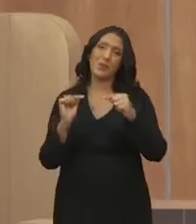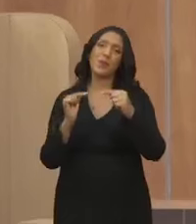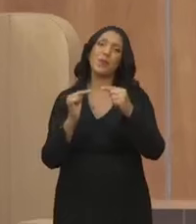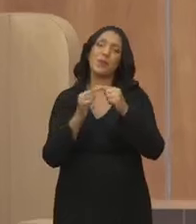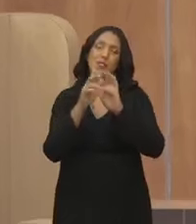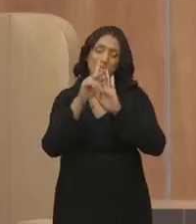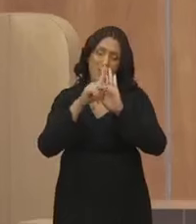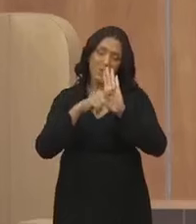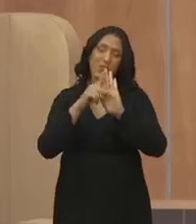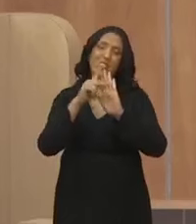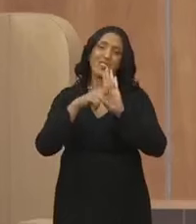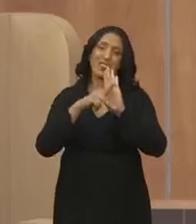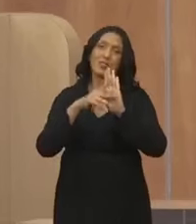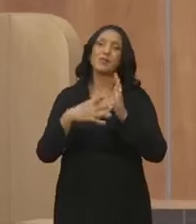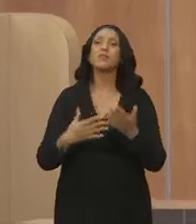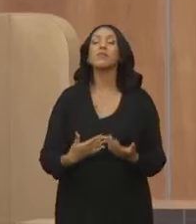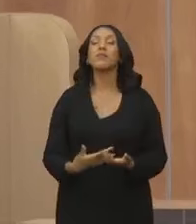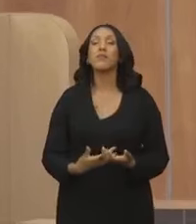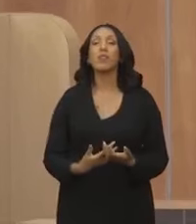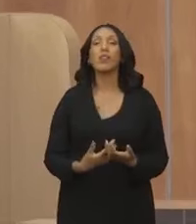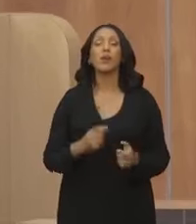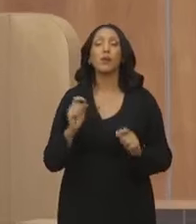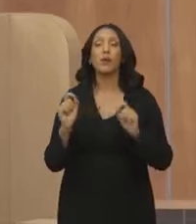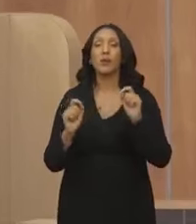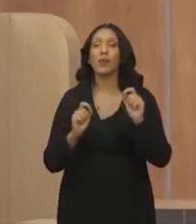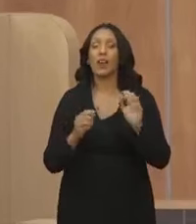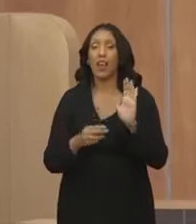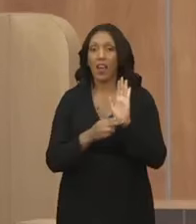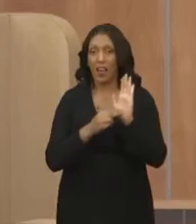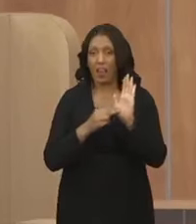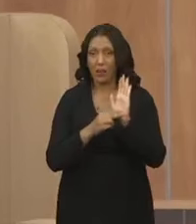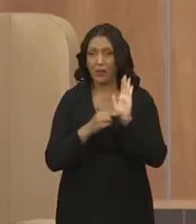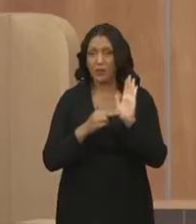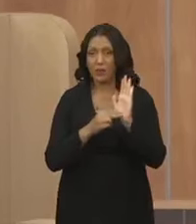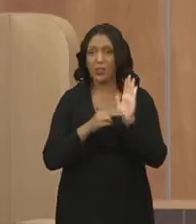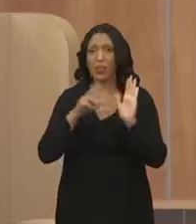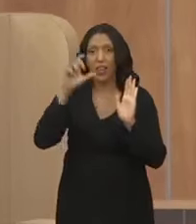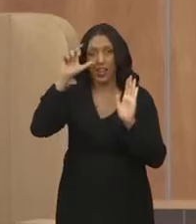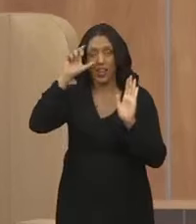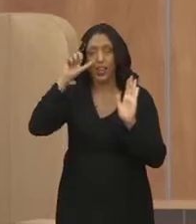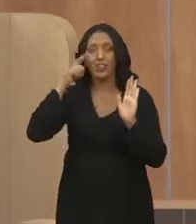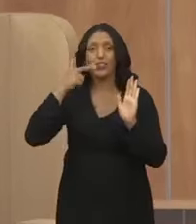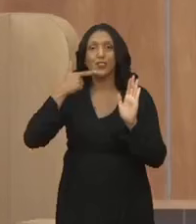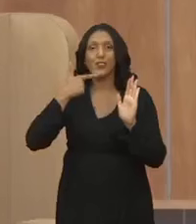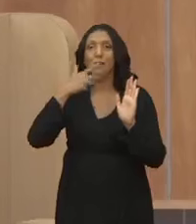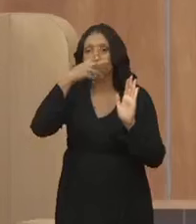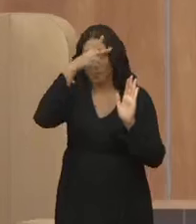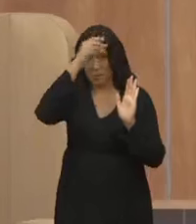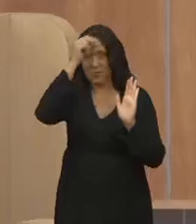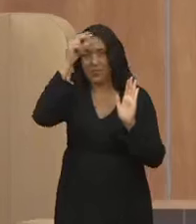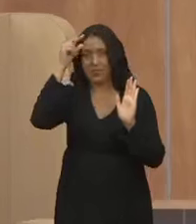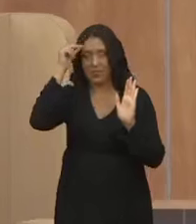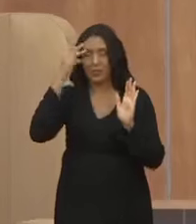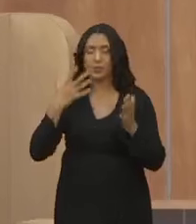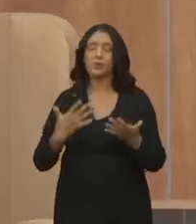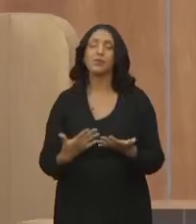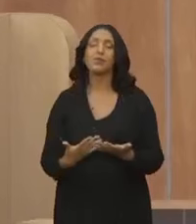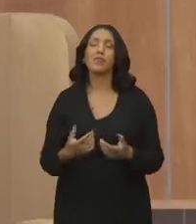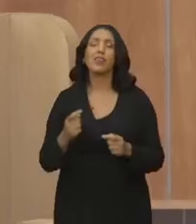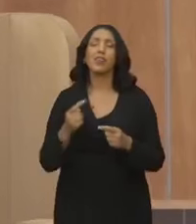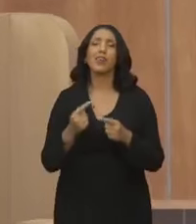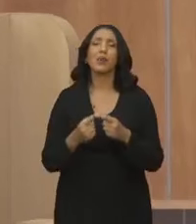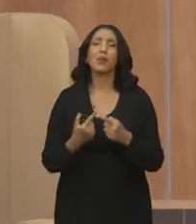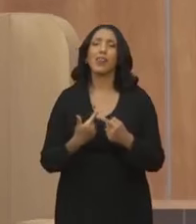do Executivo, do Celso Florencio, que trouxe para essa casa, que eu acredito que vai ser